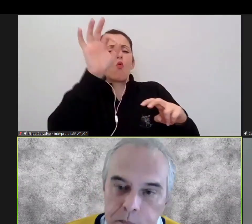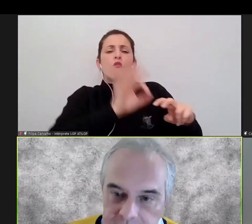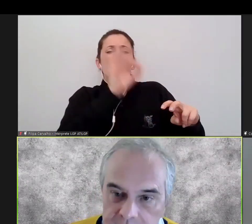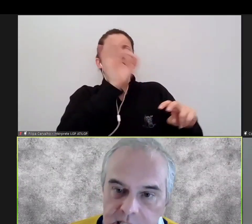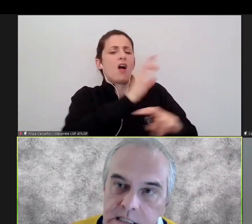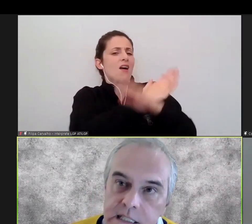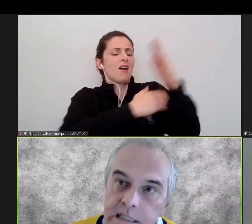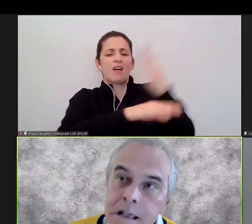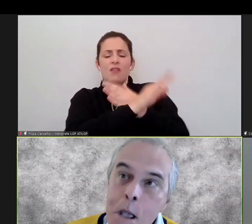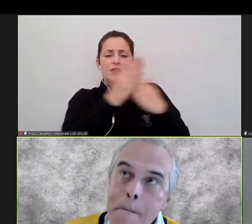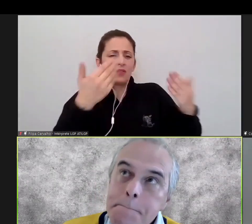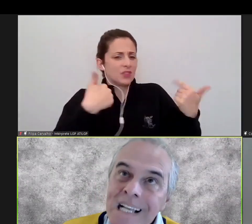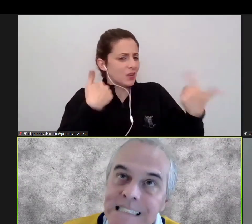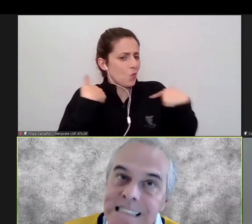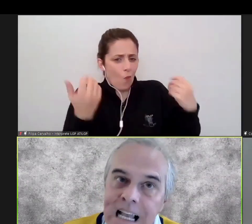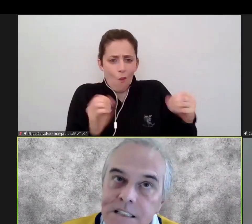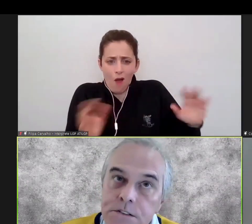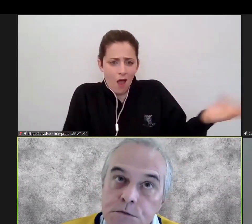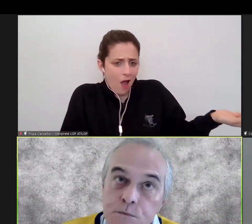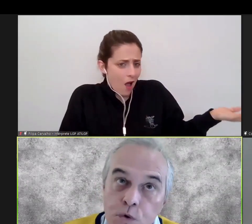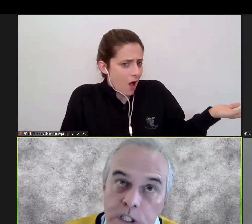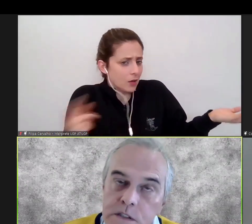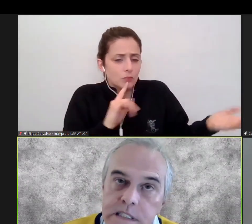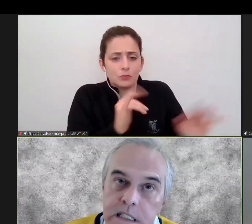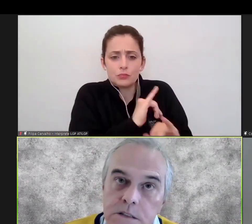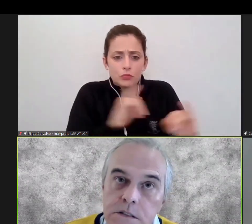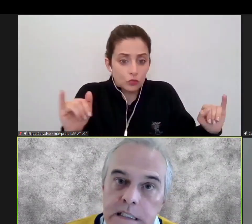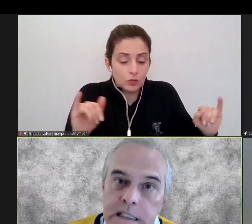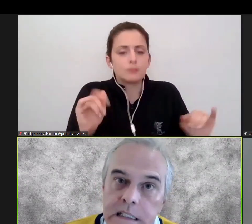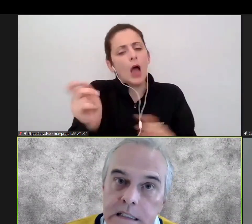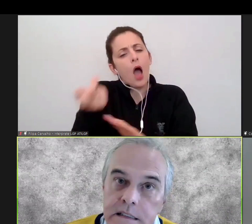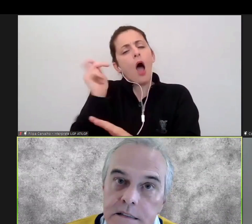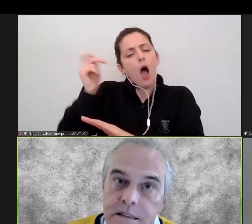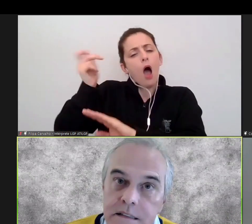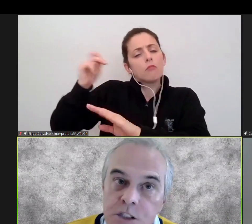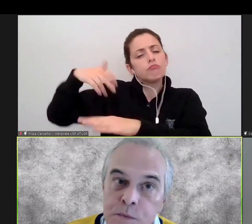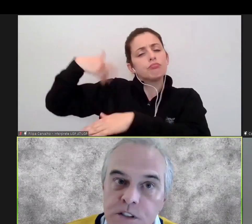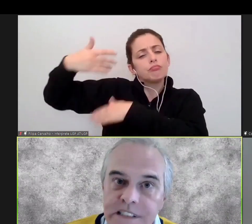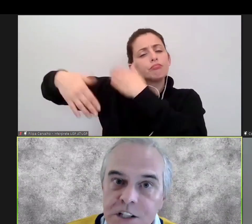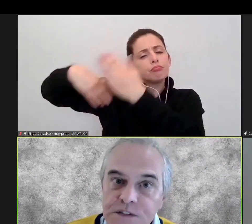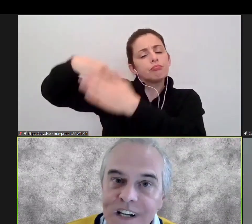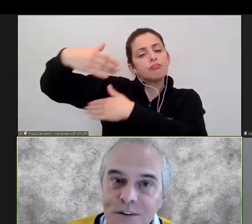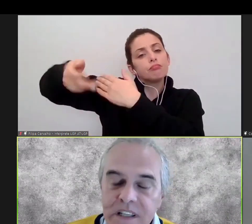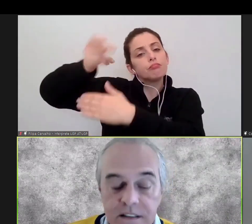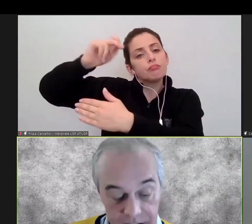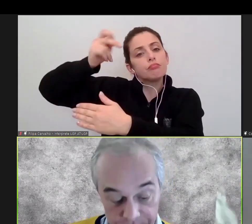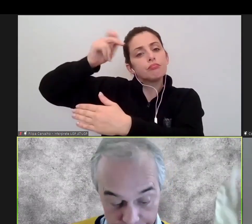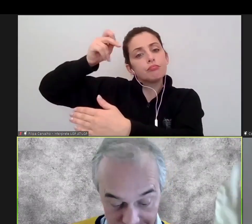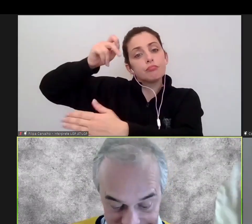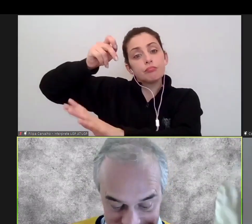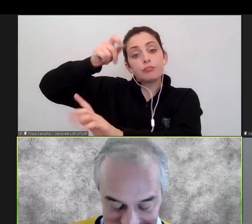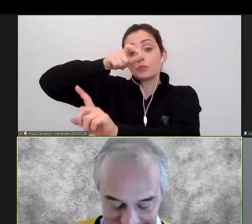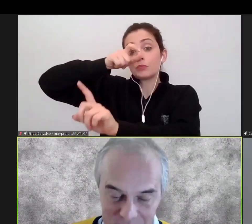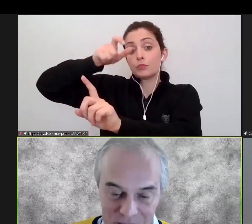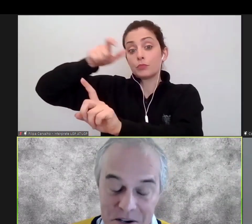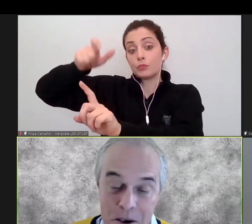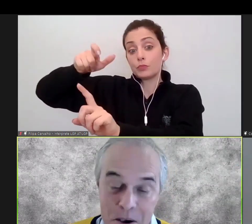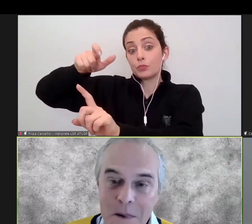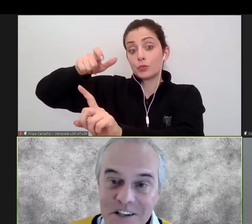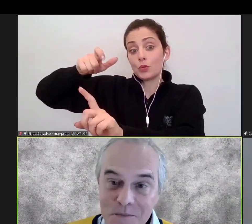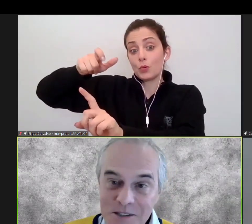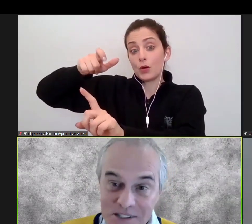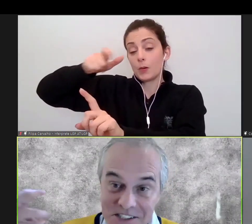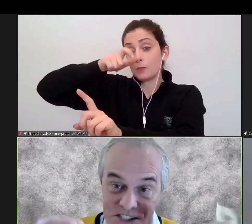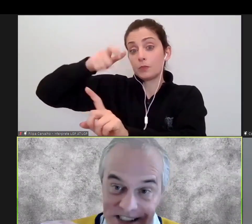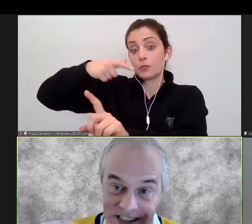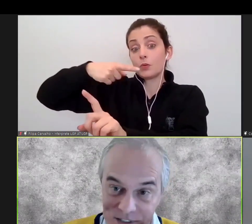determinadas competências, etc. Passados muitos anos, as pessoas identificaram que, eu vou voltar lá nas estruturas, que